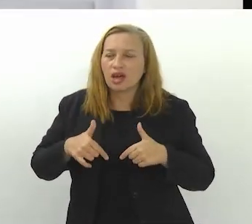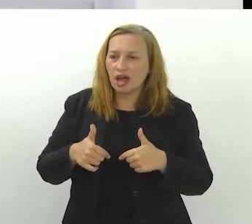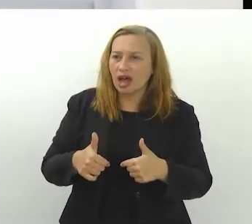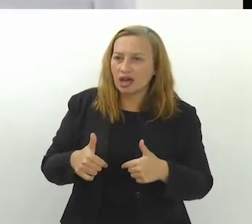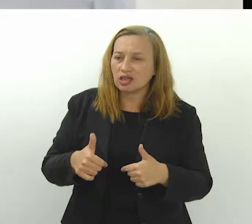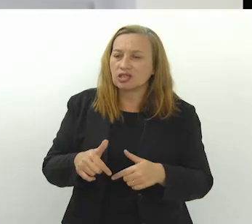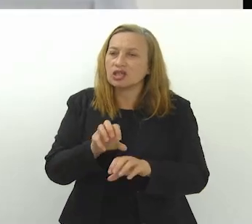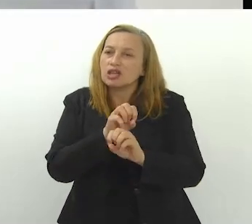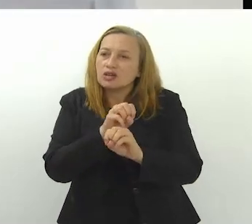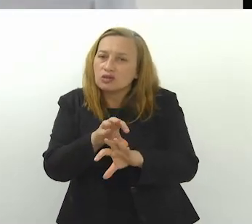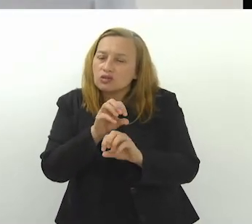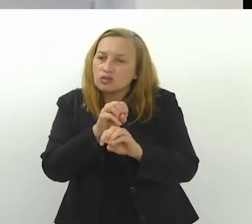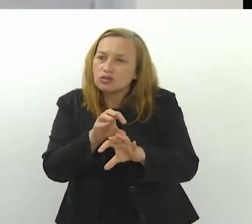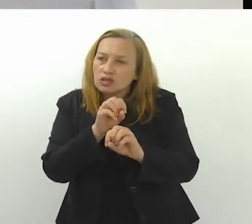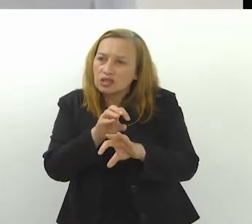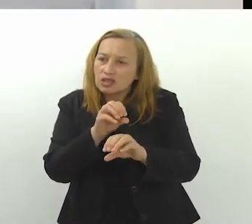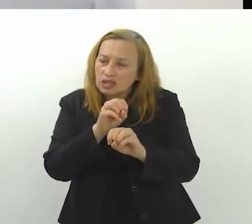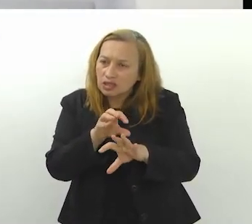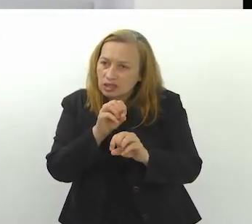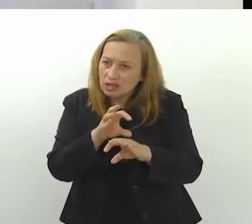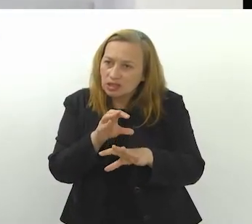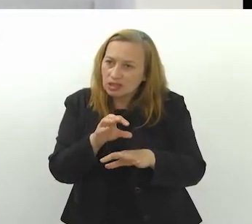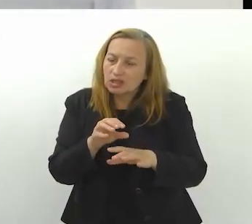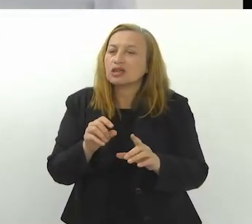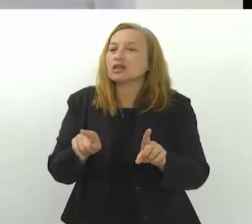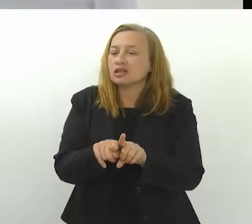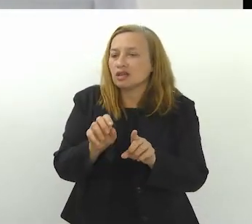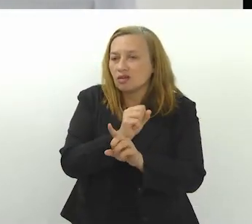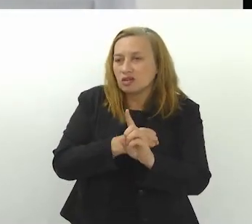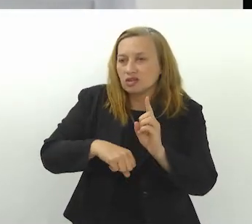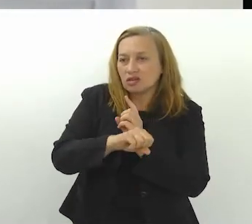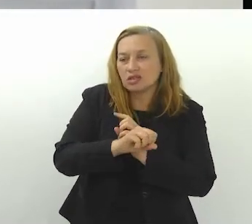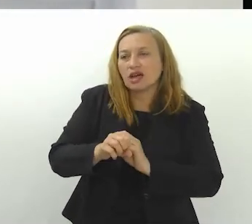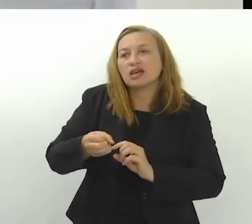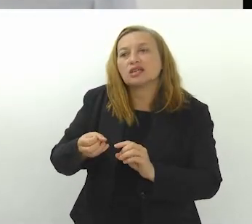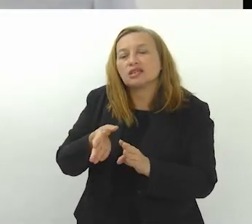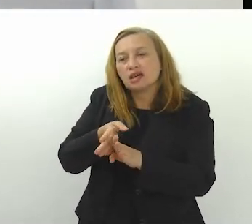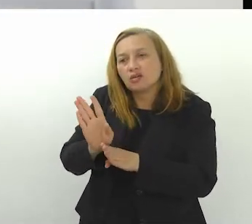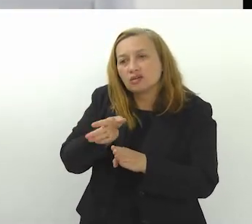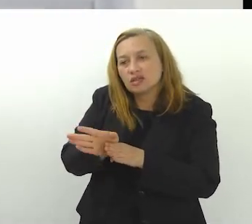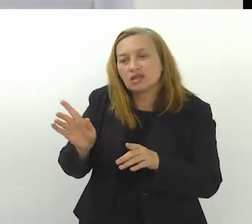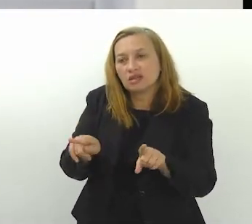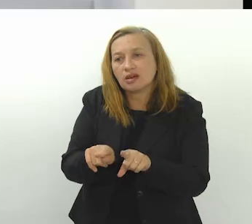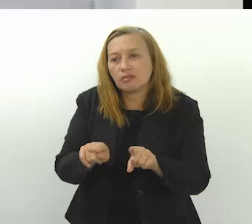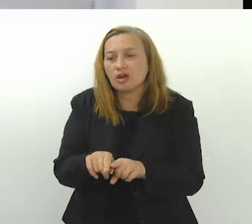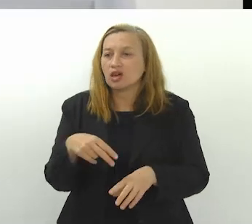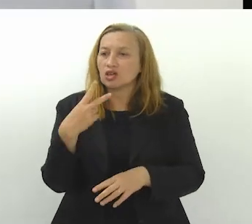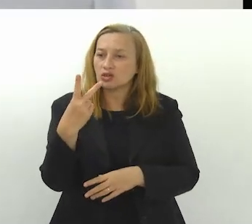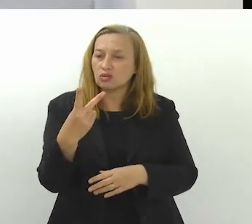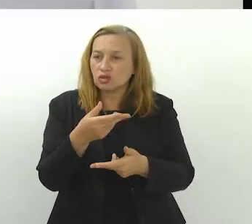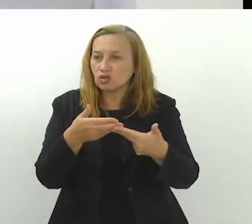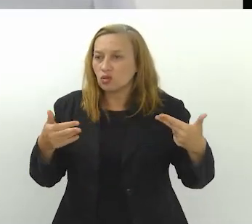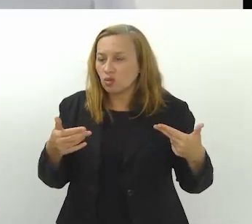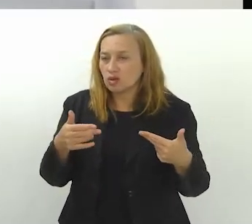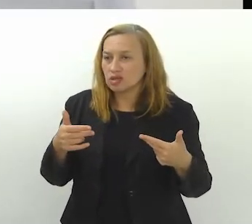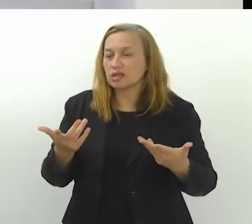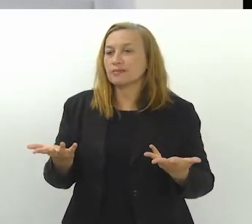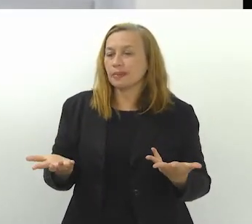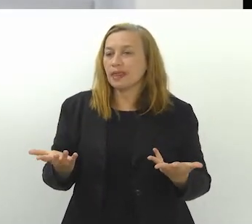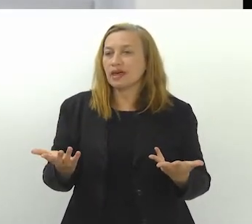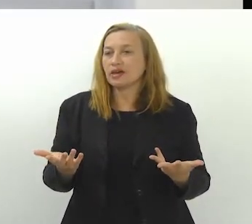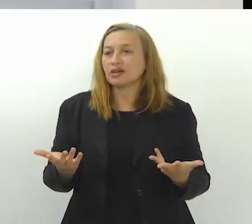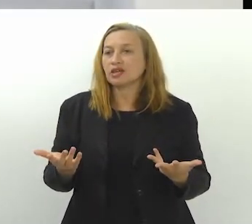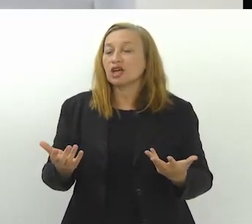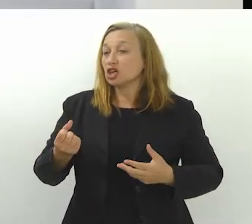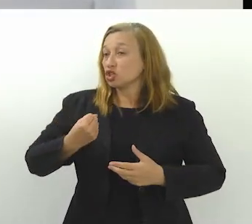fazem, né, esses educadores, o que fazem esses assistentes sociais? Eles investem basicamente em 2 coisas. Primeiro, mediação de conflito,